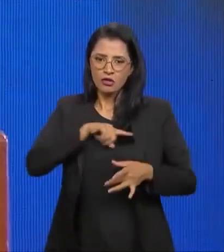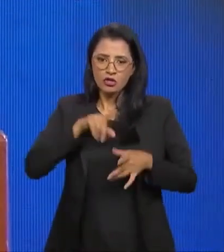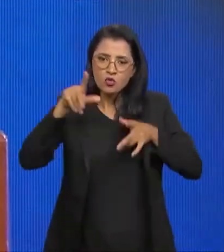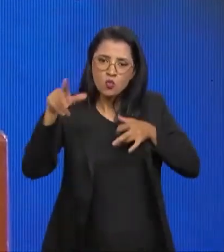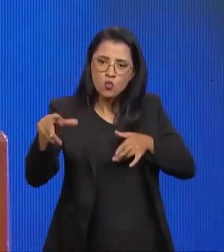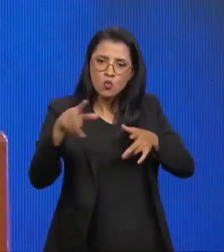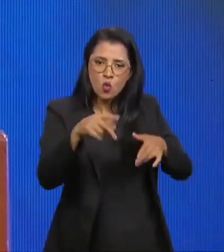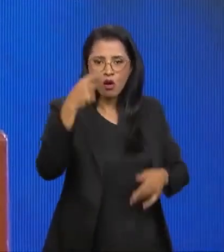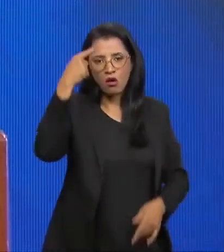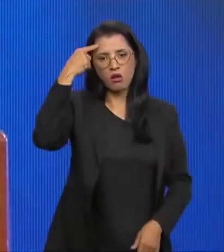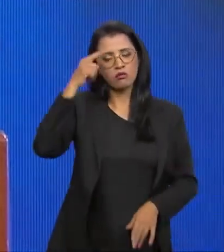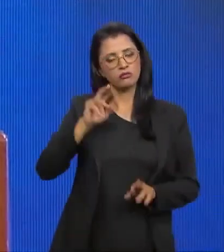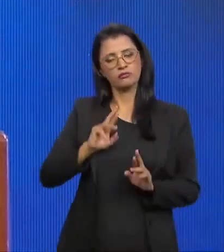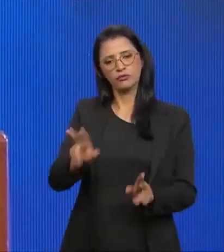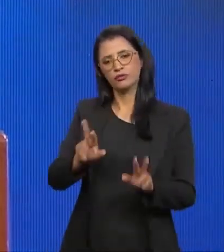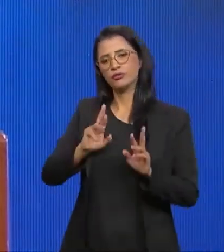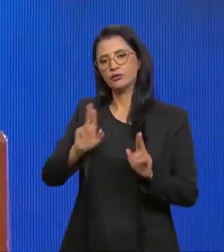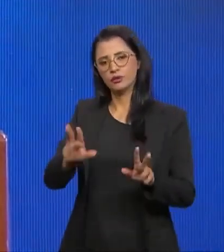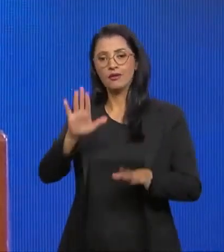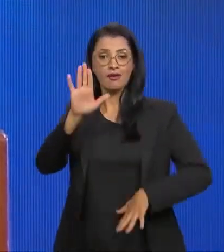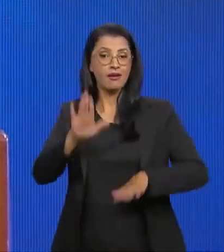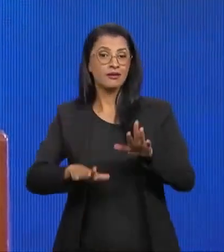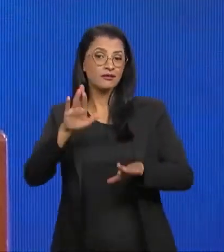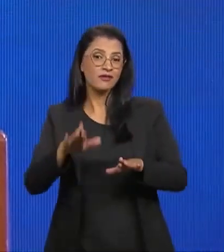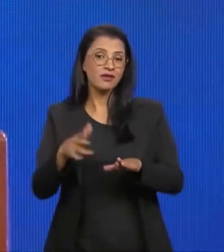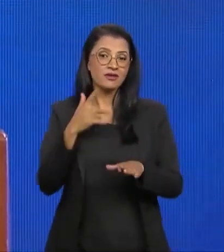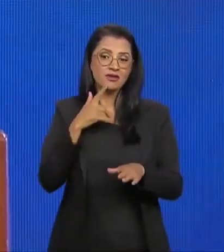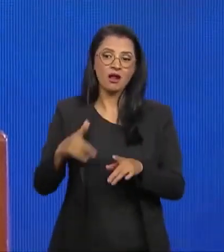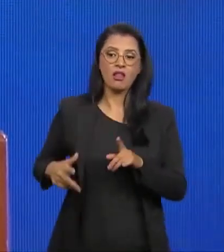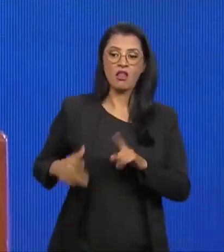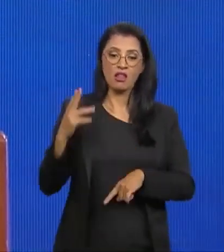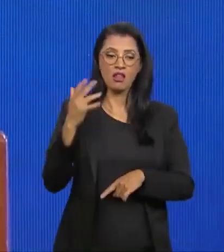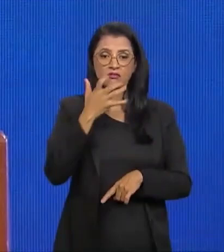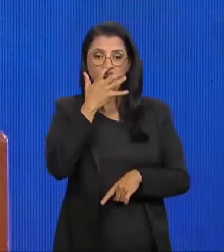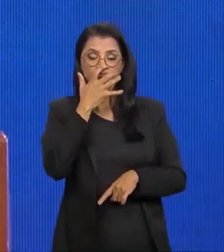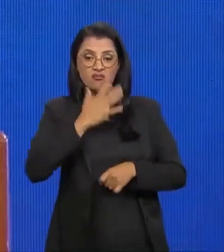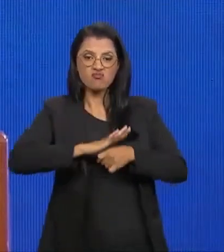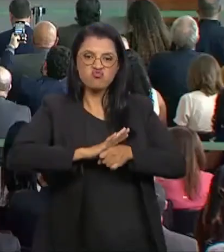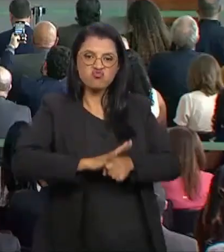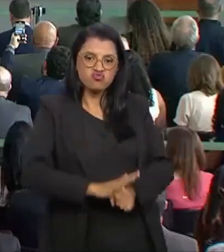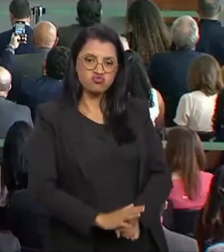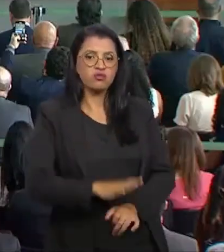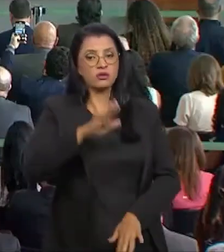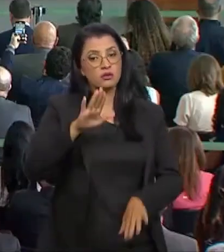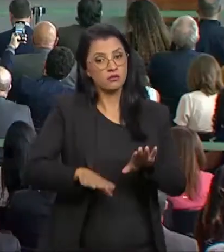nós. Muitas vezes será recalcado ou até suprimido.